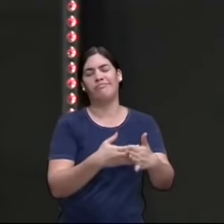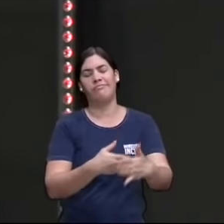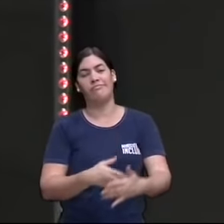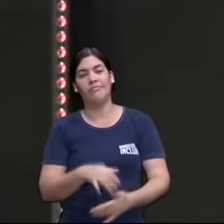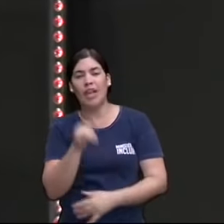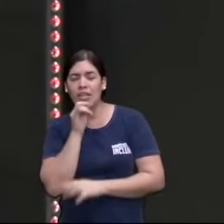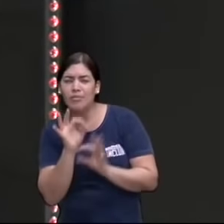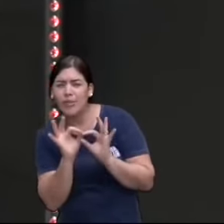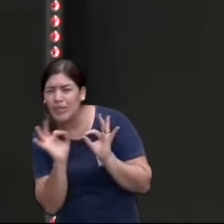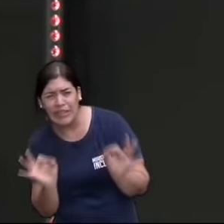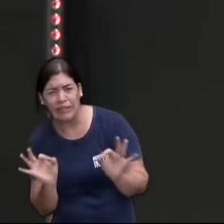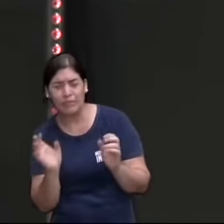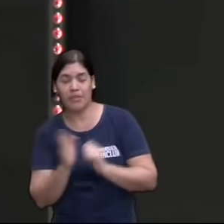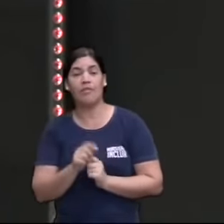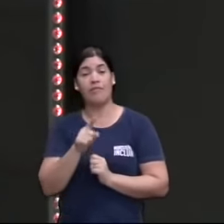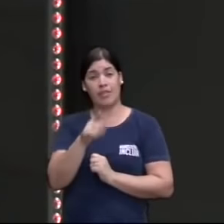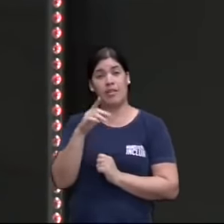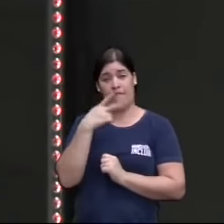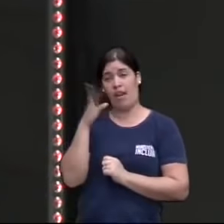mal de uma pessoa.